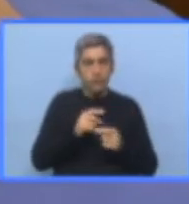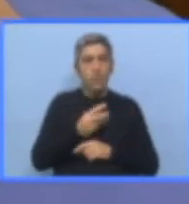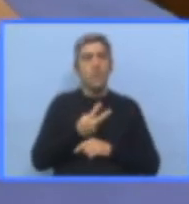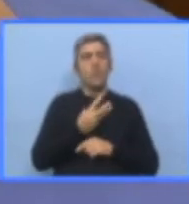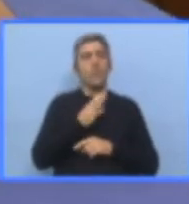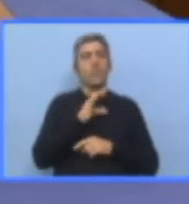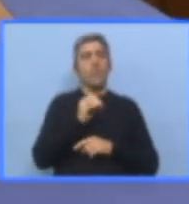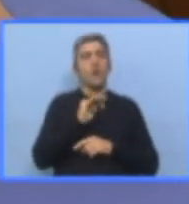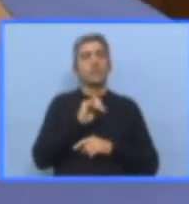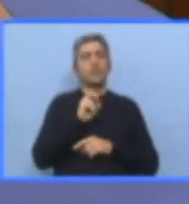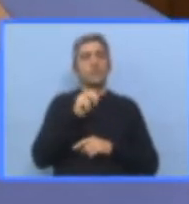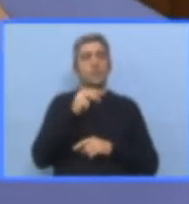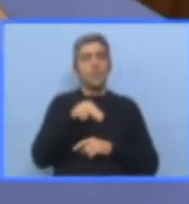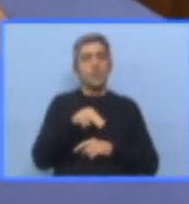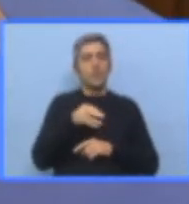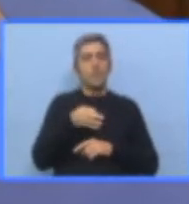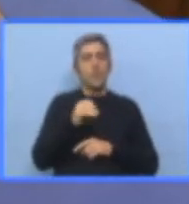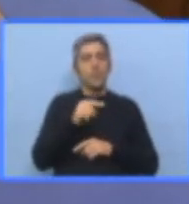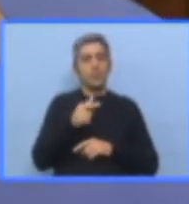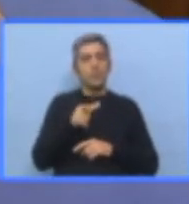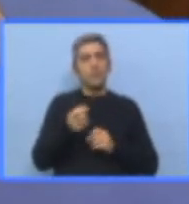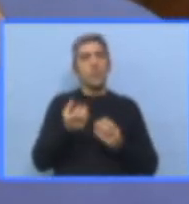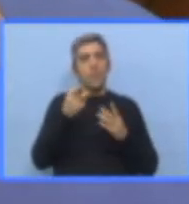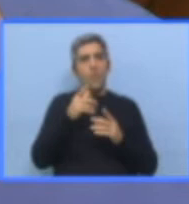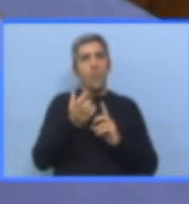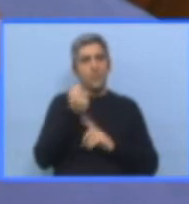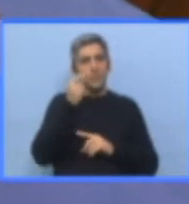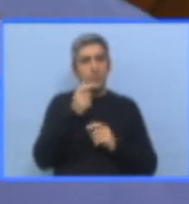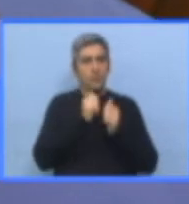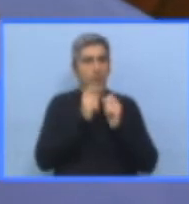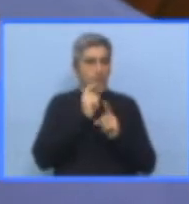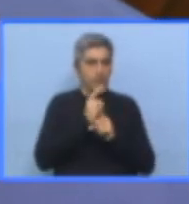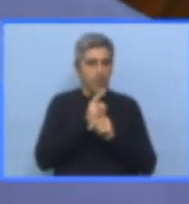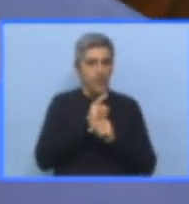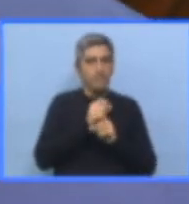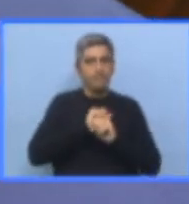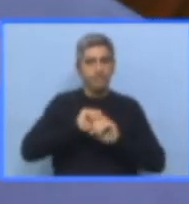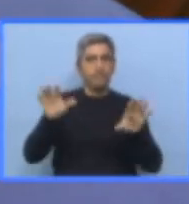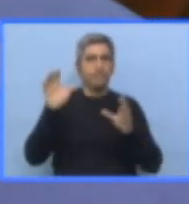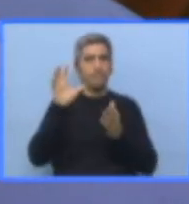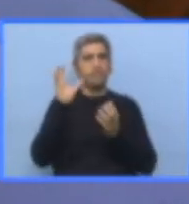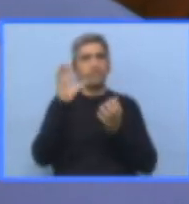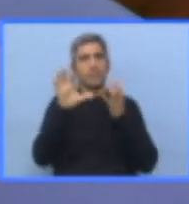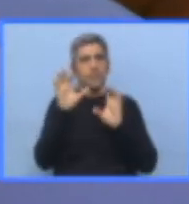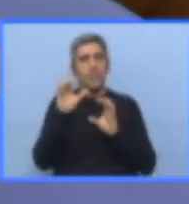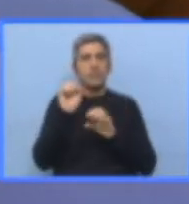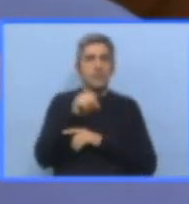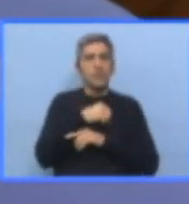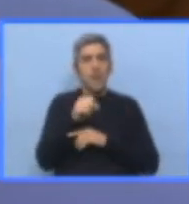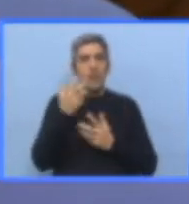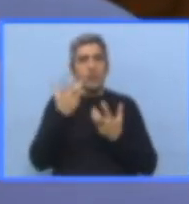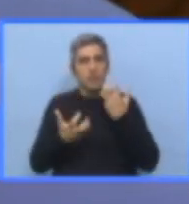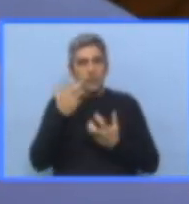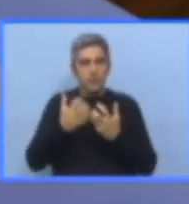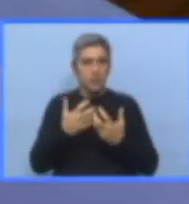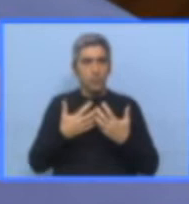Post consegue também ter acesso aos documentos e coloca-se a questão de publica ou não publica. E